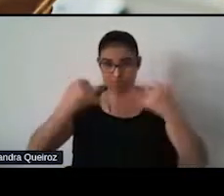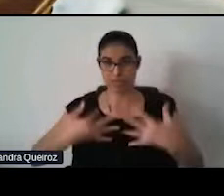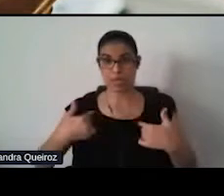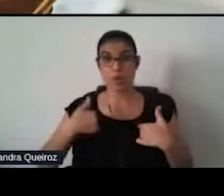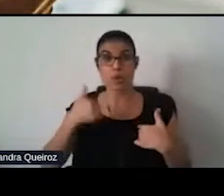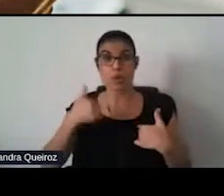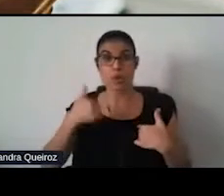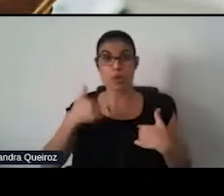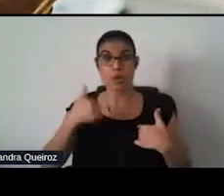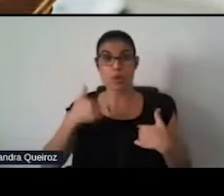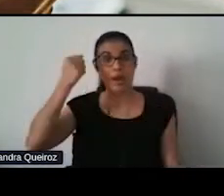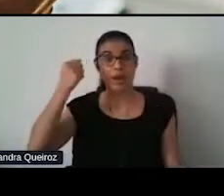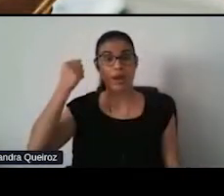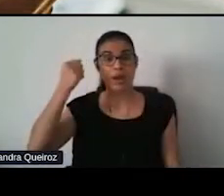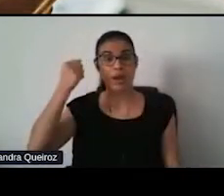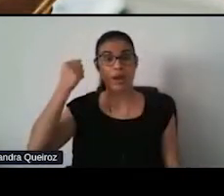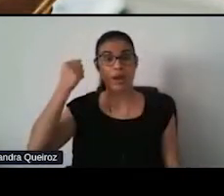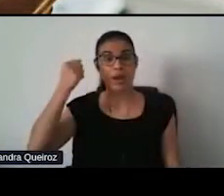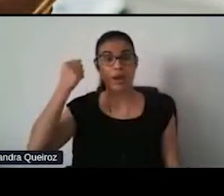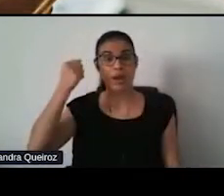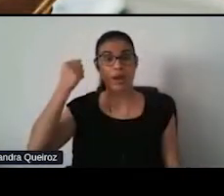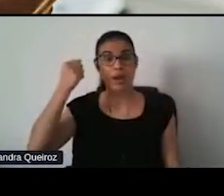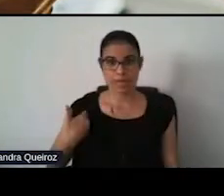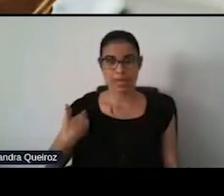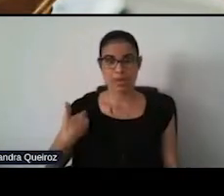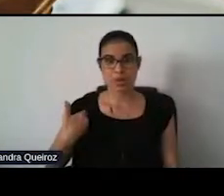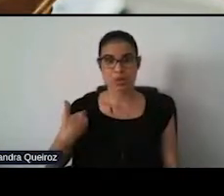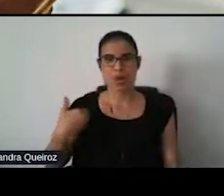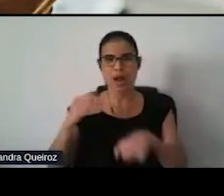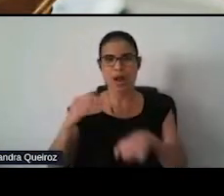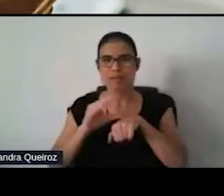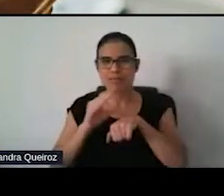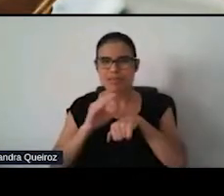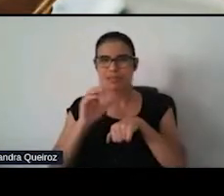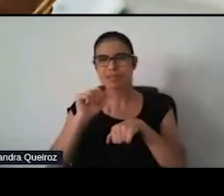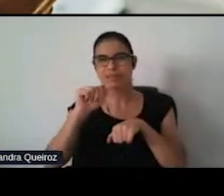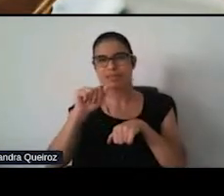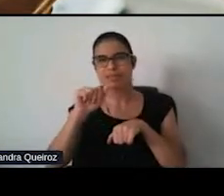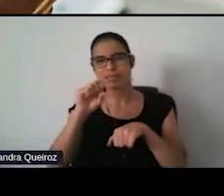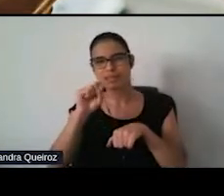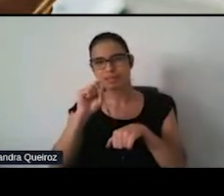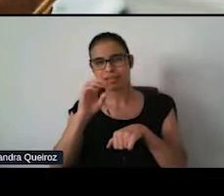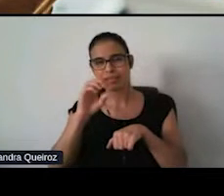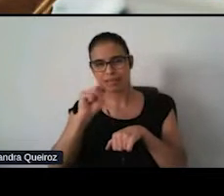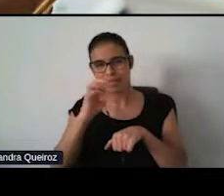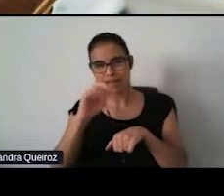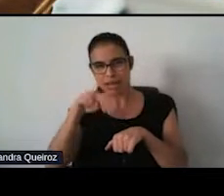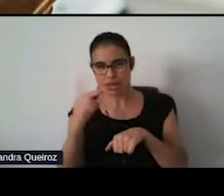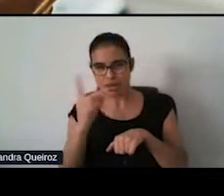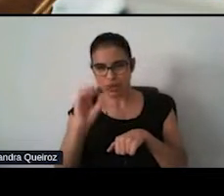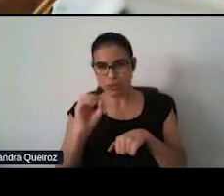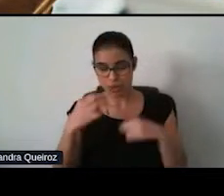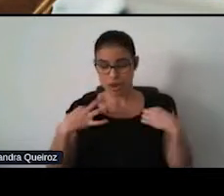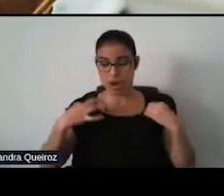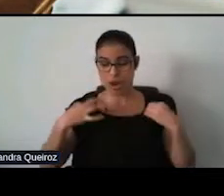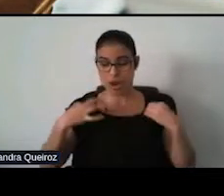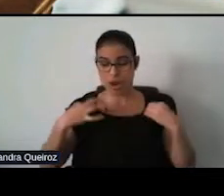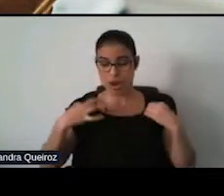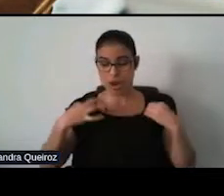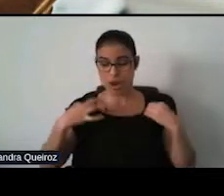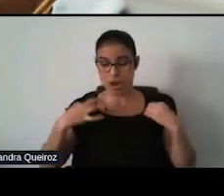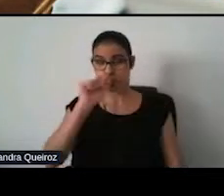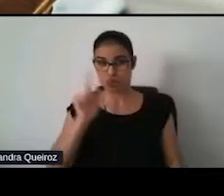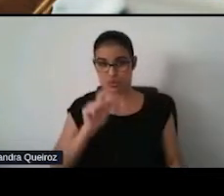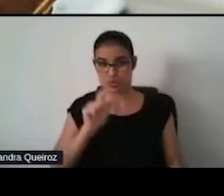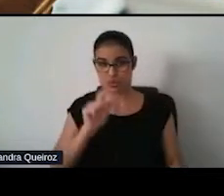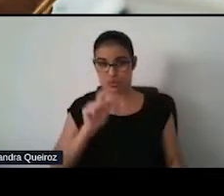com cabelo longo, castanho e cacheado. Hoje eu estou com uma camiseta azul do TDC